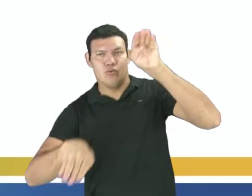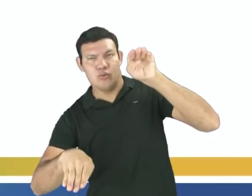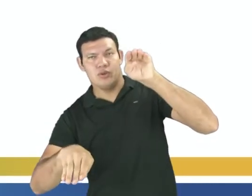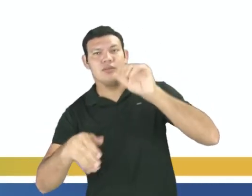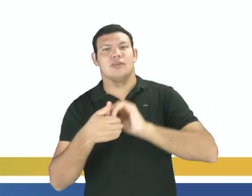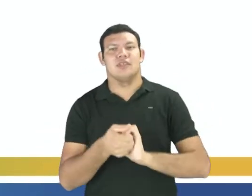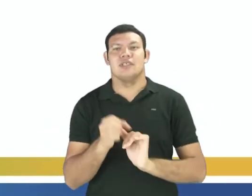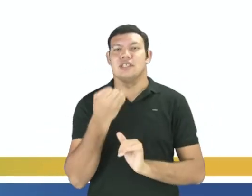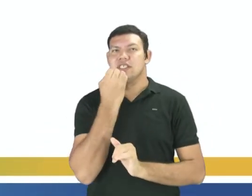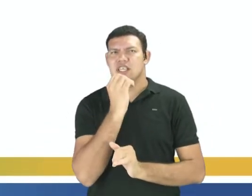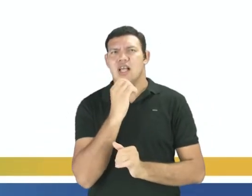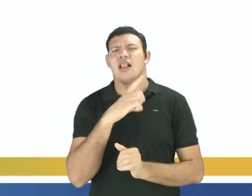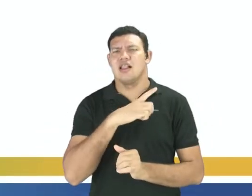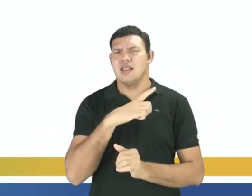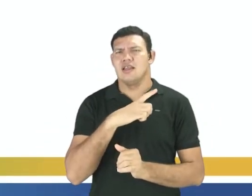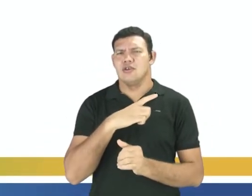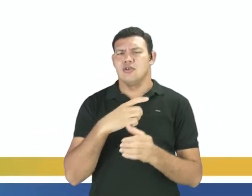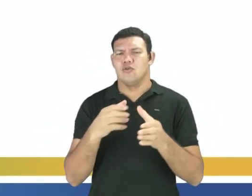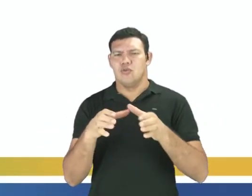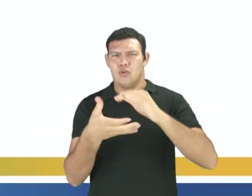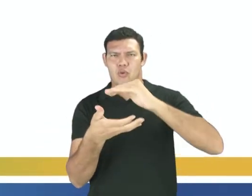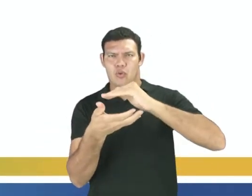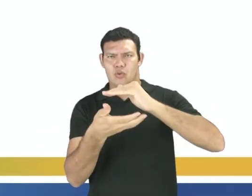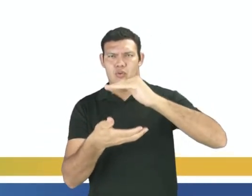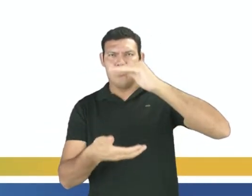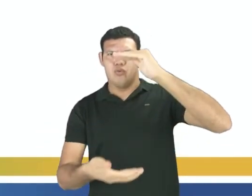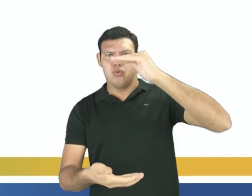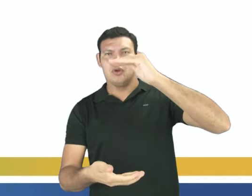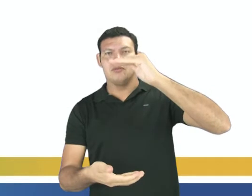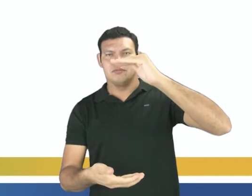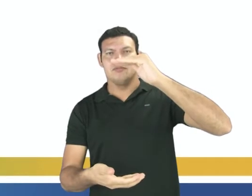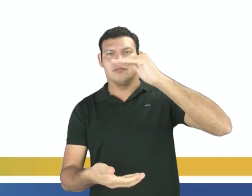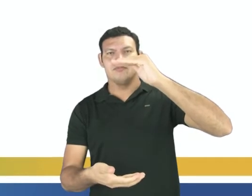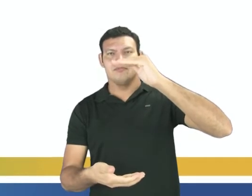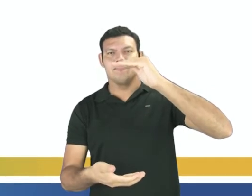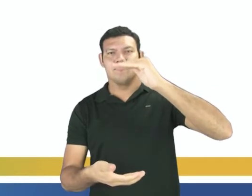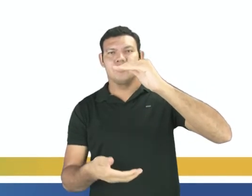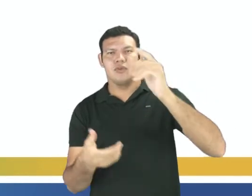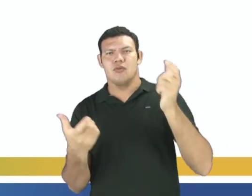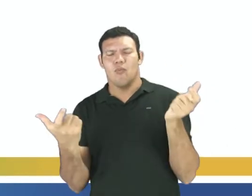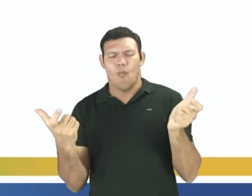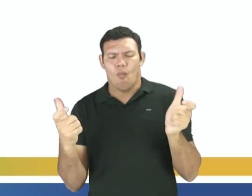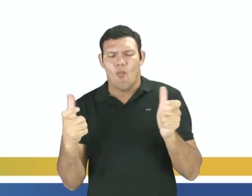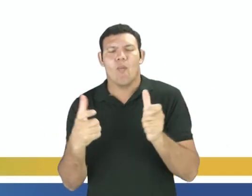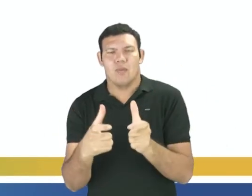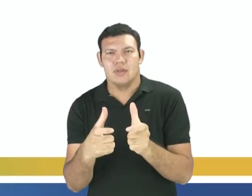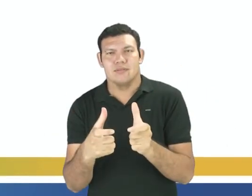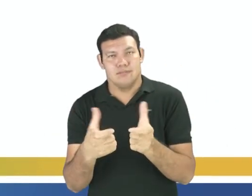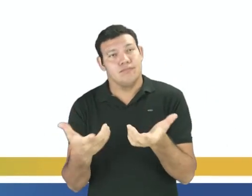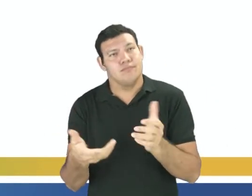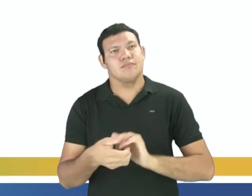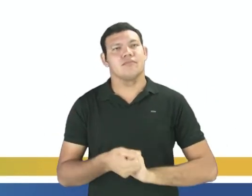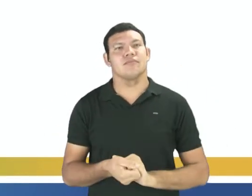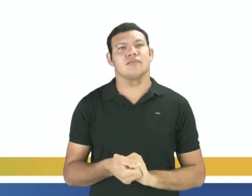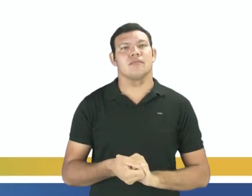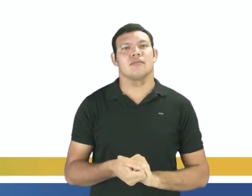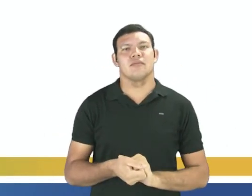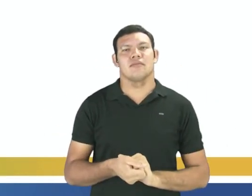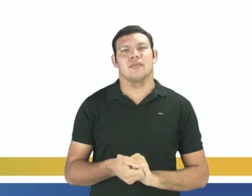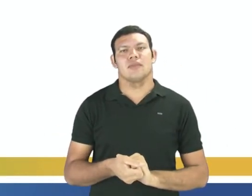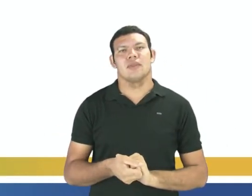eu aumento a capacidade aqui, né, de refrigerante, a quantidade de latas que eu vou utilizar vai ser bem menor, tá ok? Se